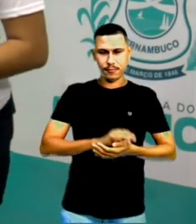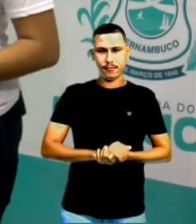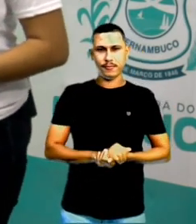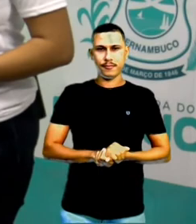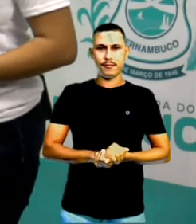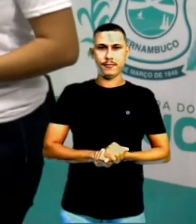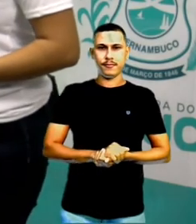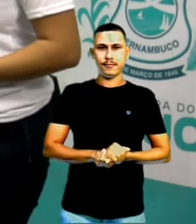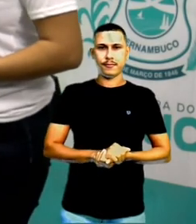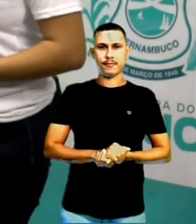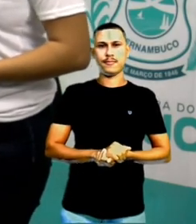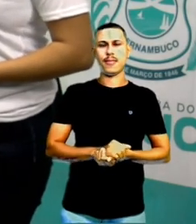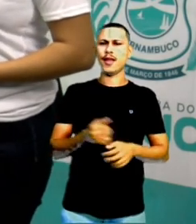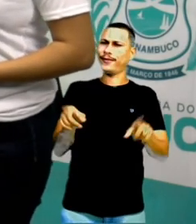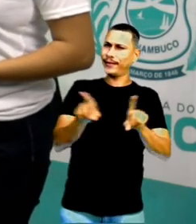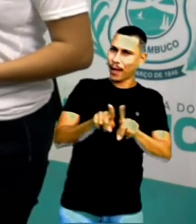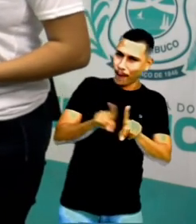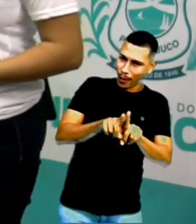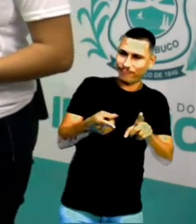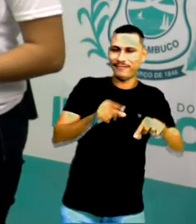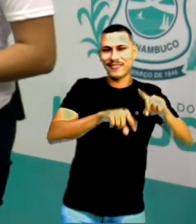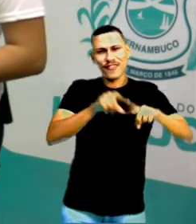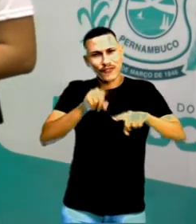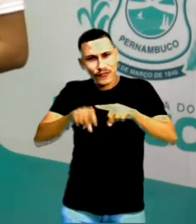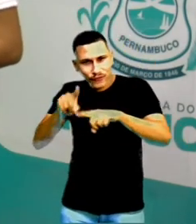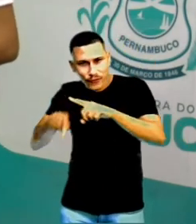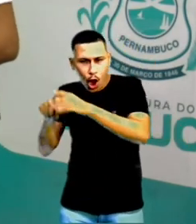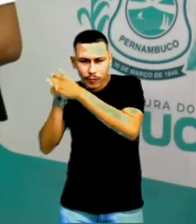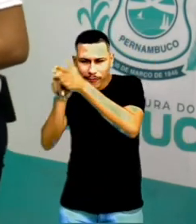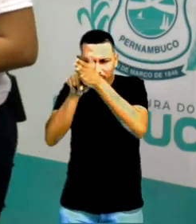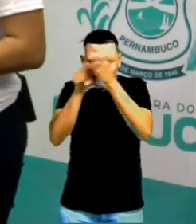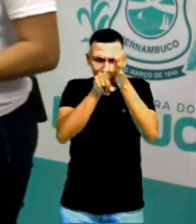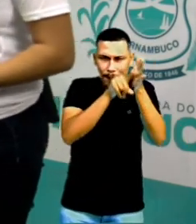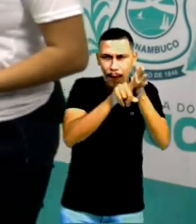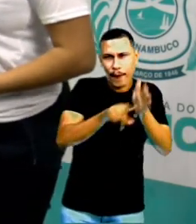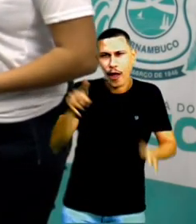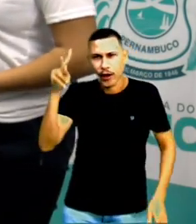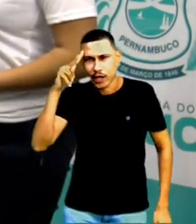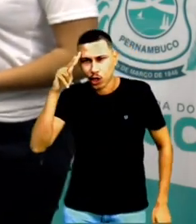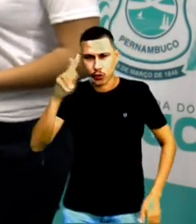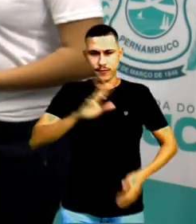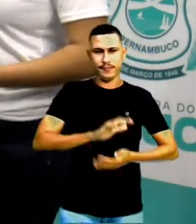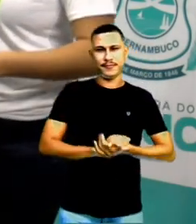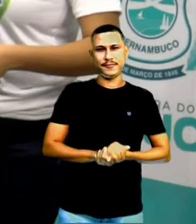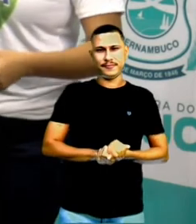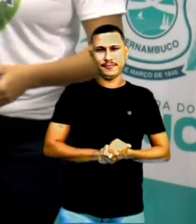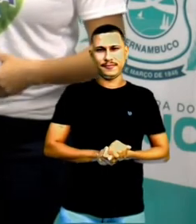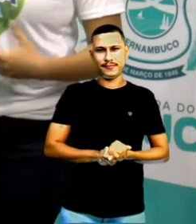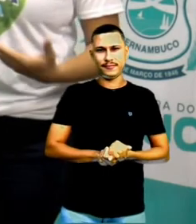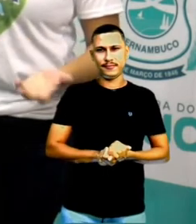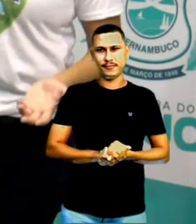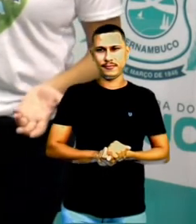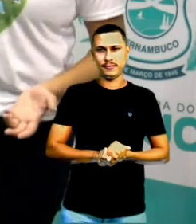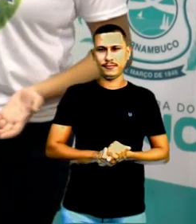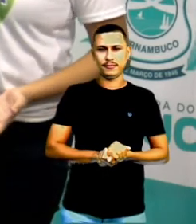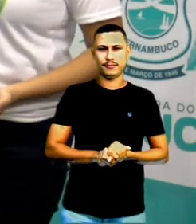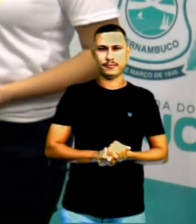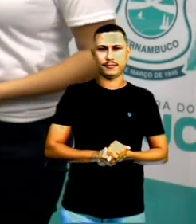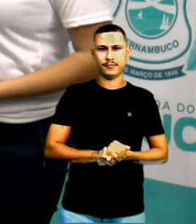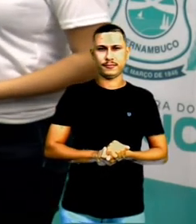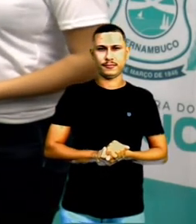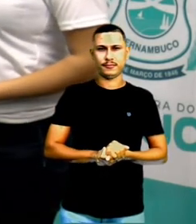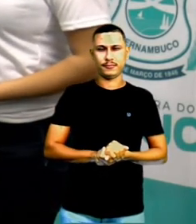também eram fontes e são fontes da história, né? Para retratar a